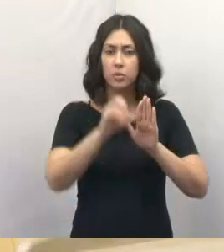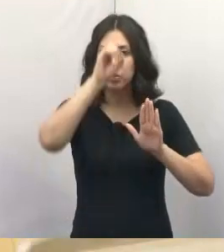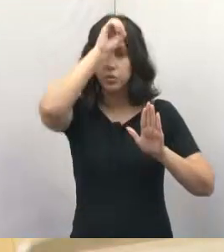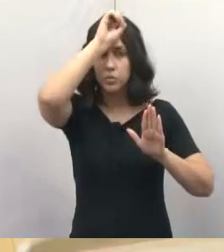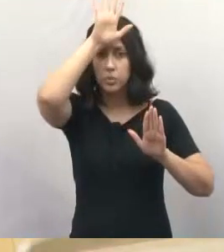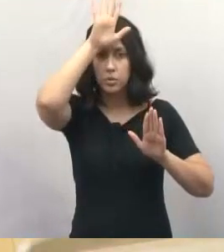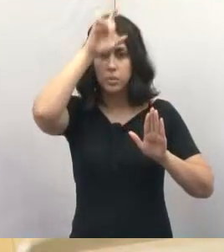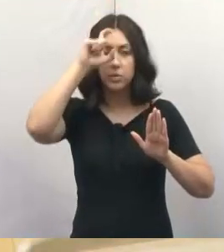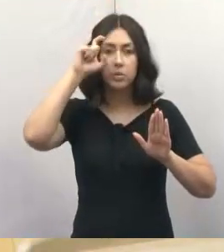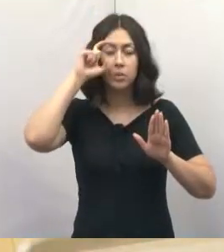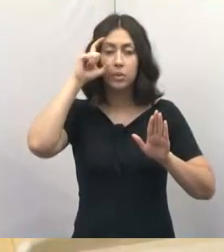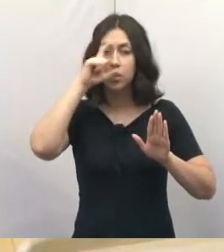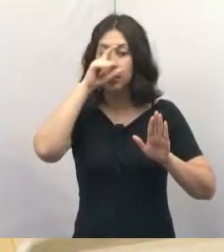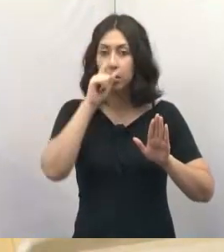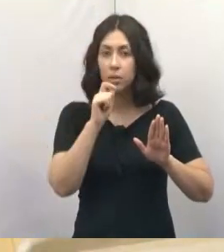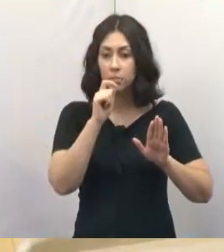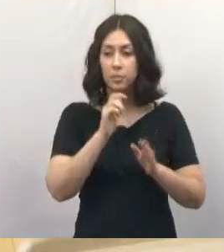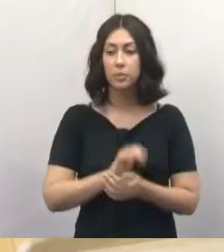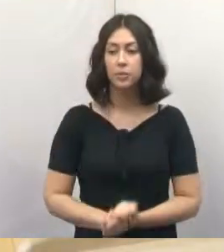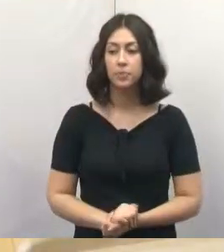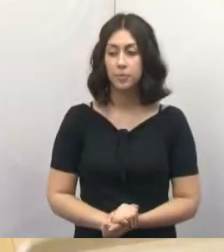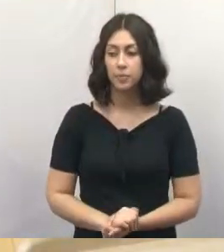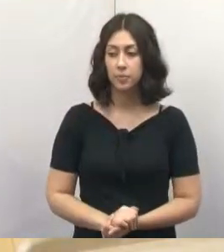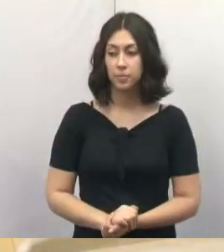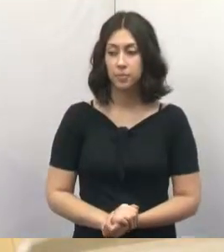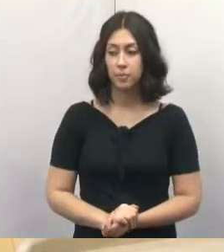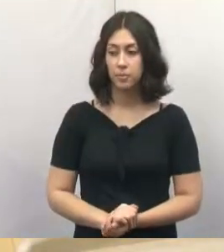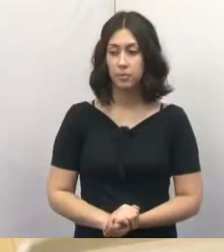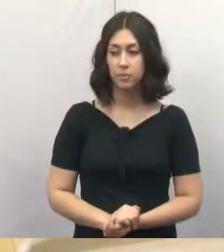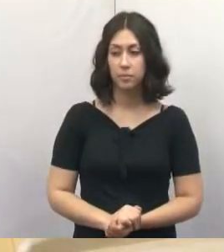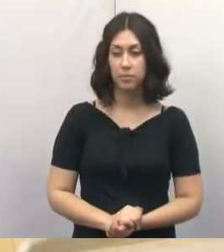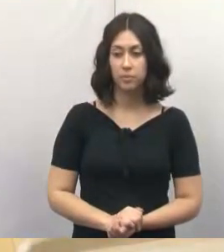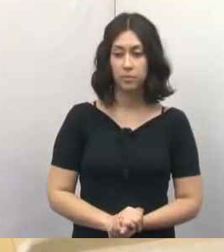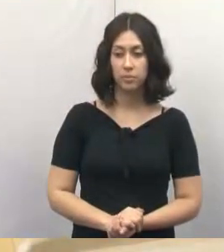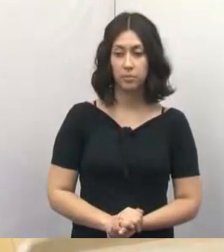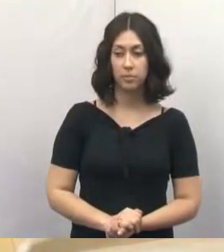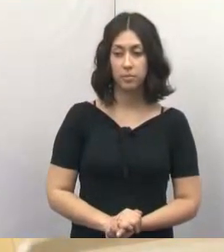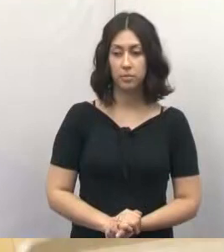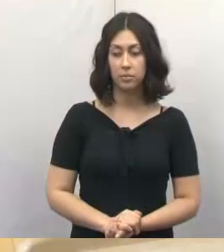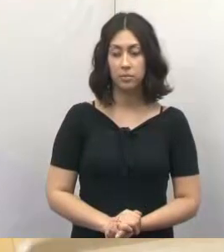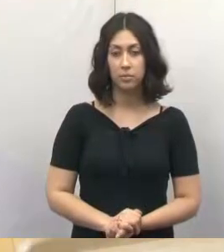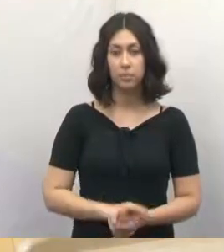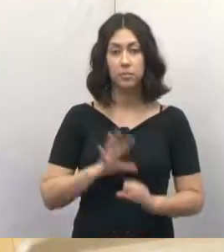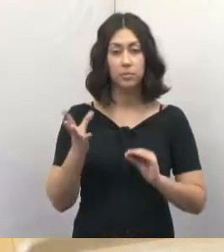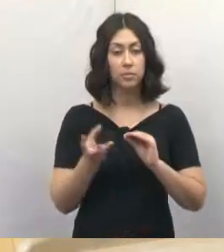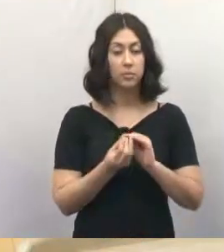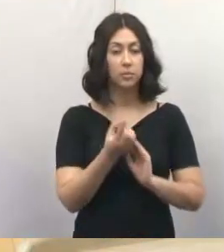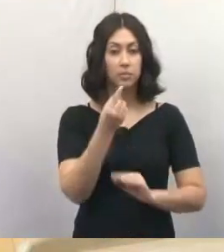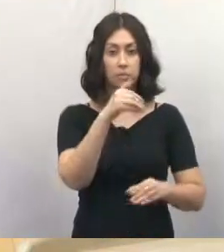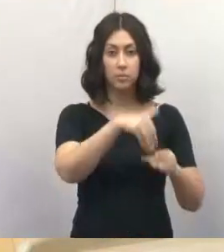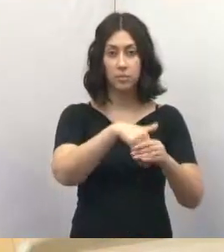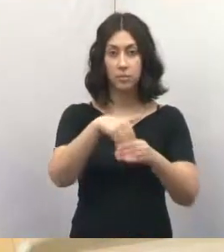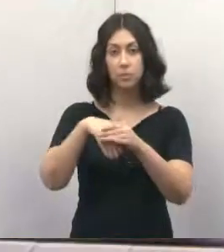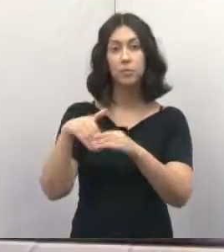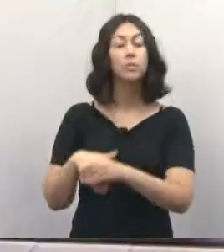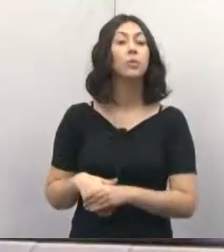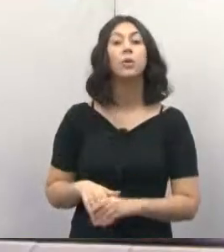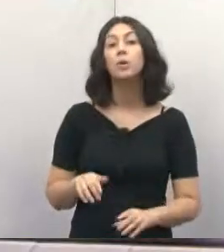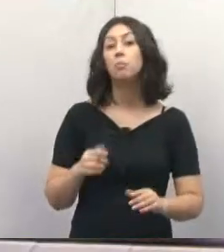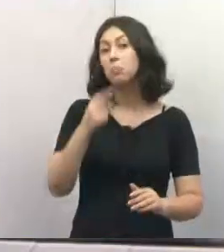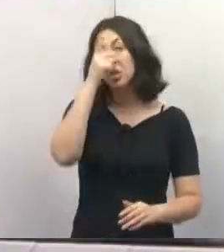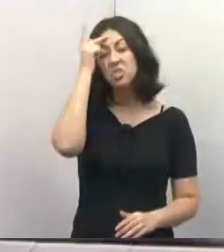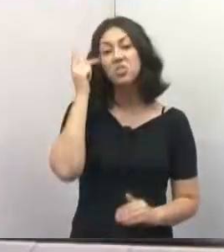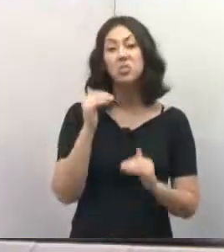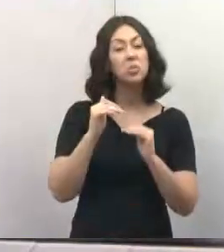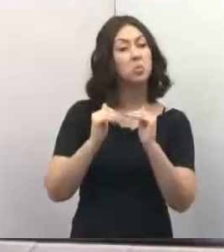Salomão e Abner Rosa. Emenda número 1 está em votação. Os vereadores que forem contrários,